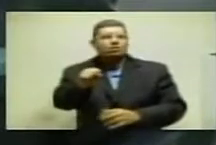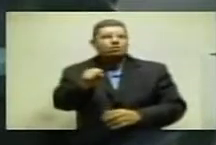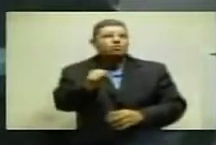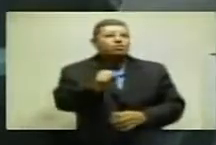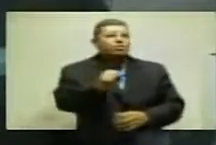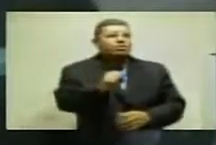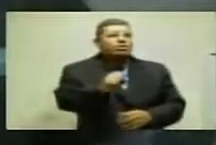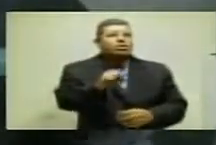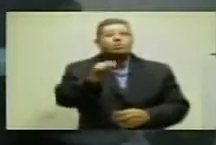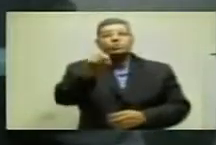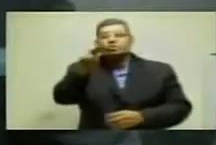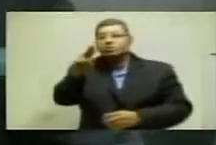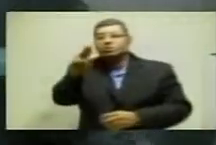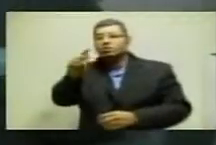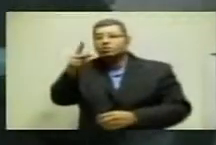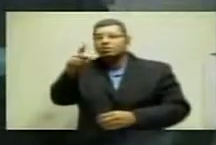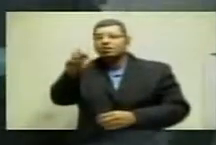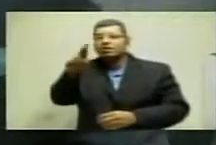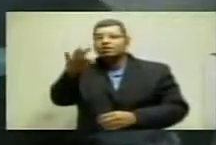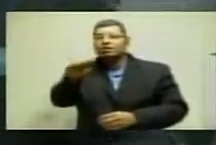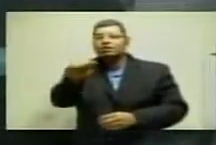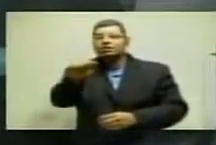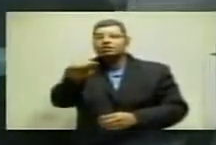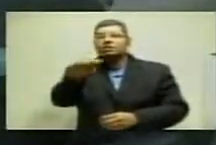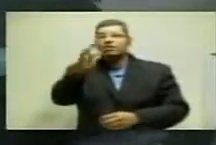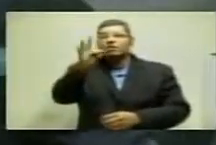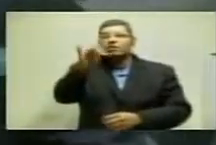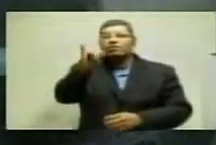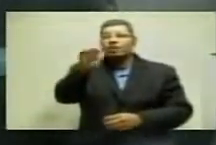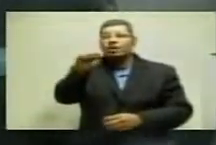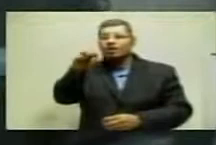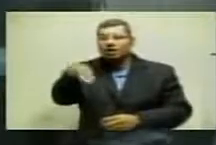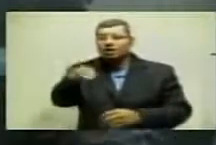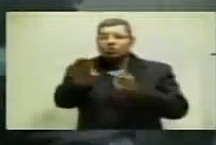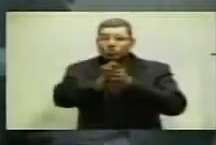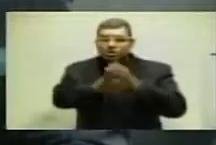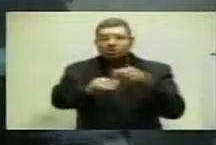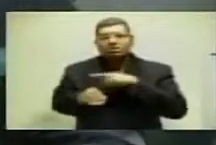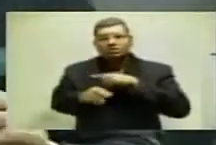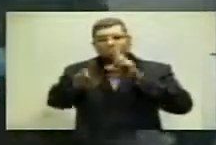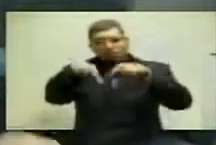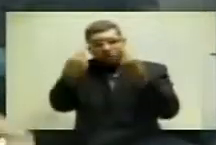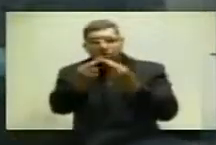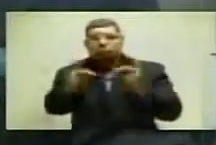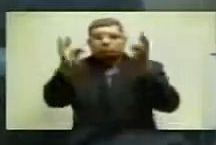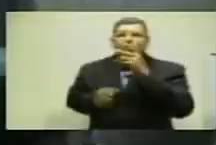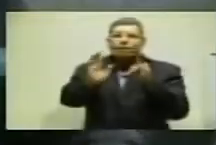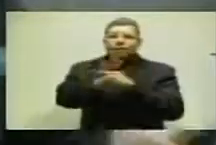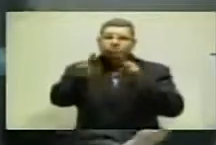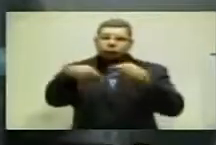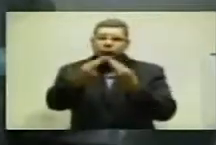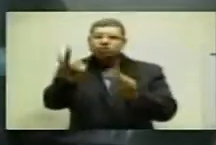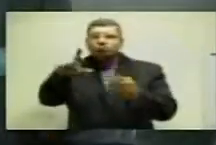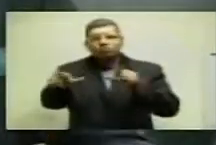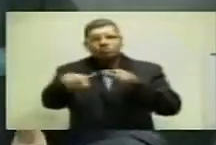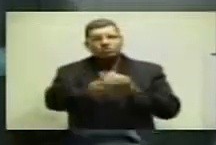da SUFRAMA, a FIEAN, CIEAN, conselhos, e nós tivemos uma reunião e